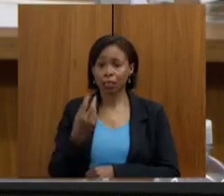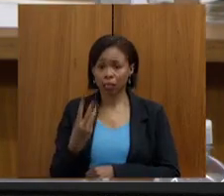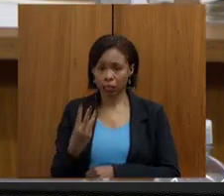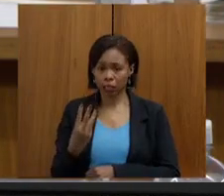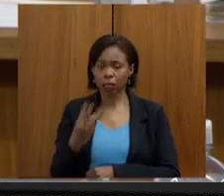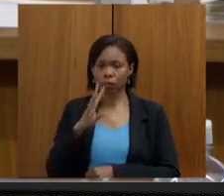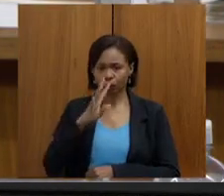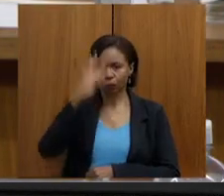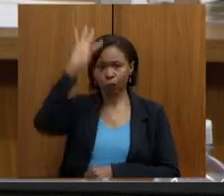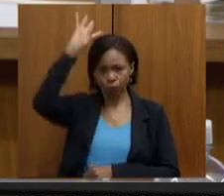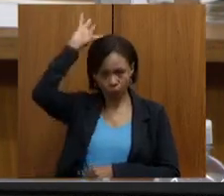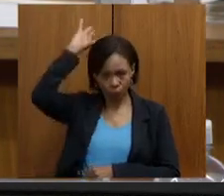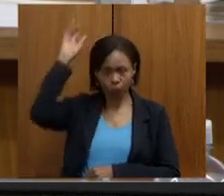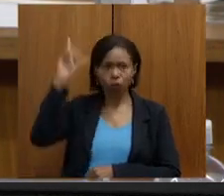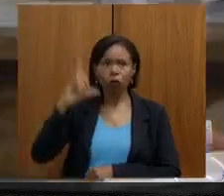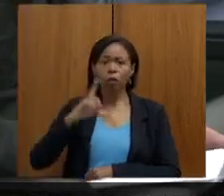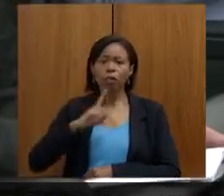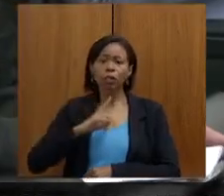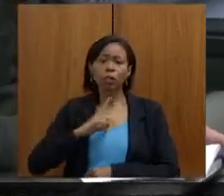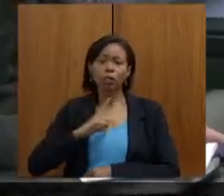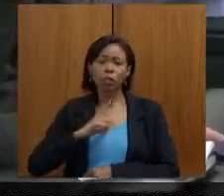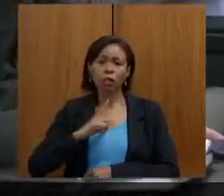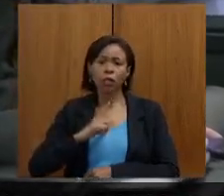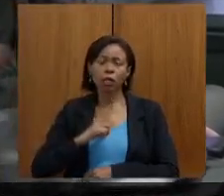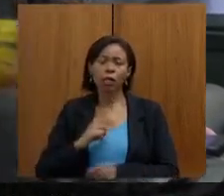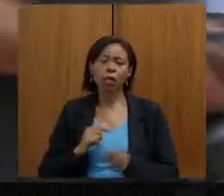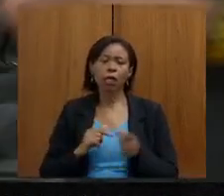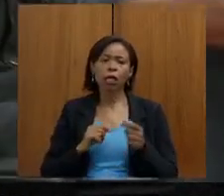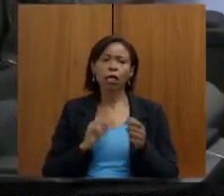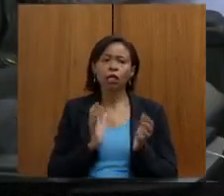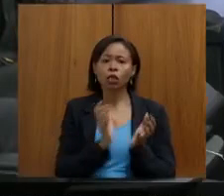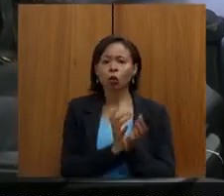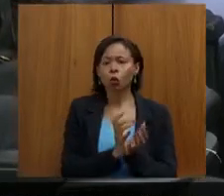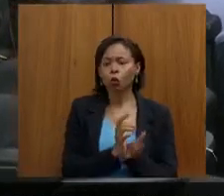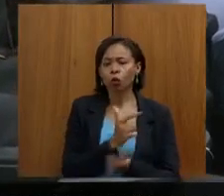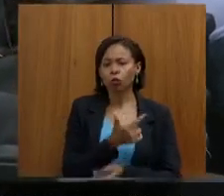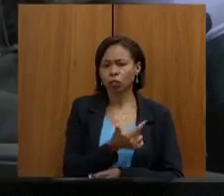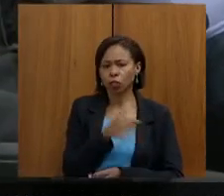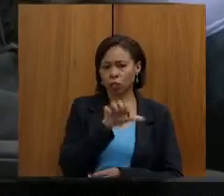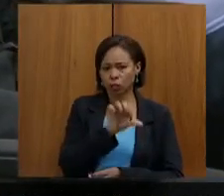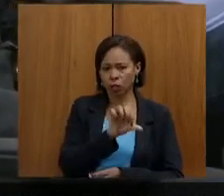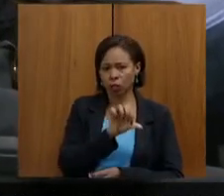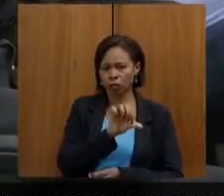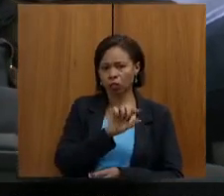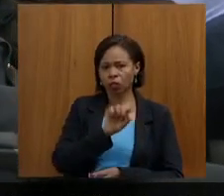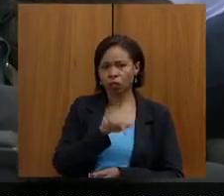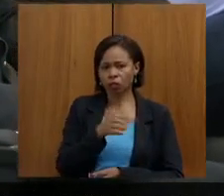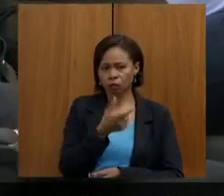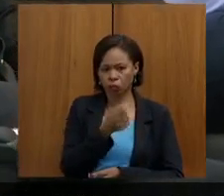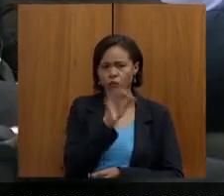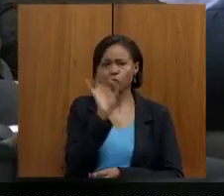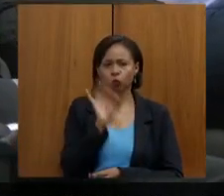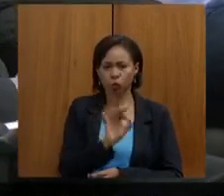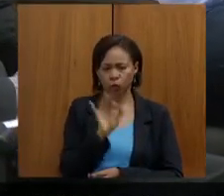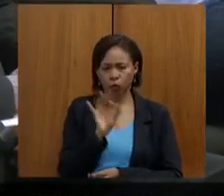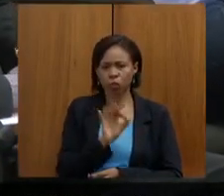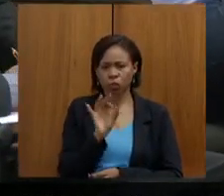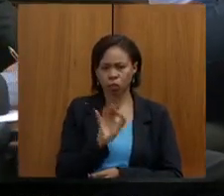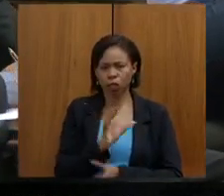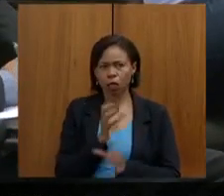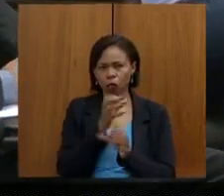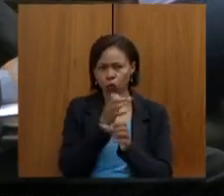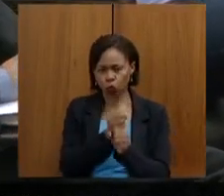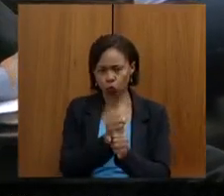Bombeiros temos um Claro na instituição de 29,20 por cento em